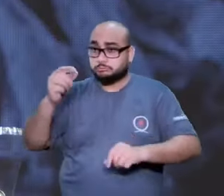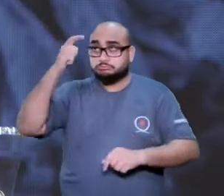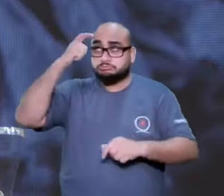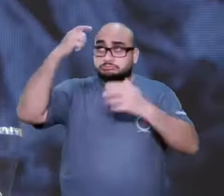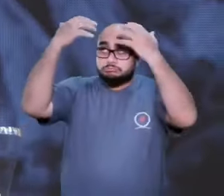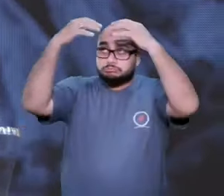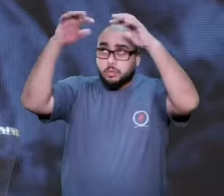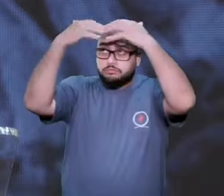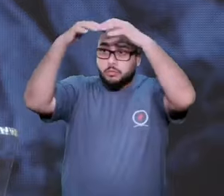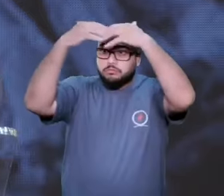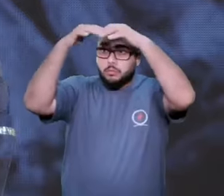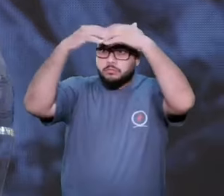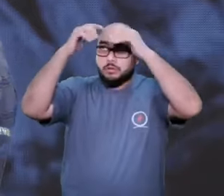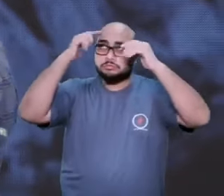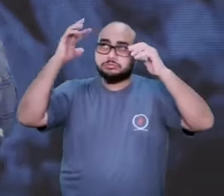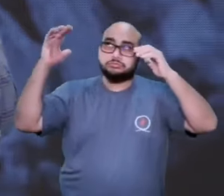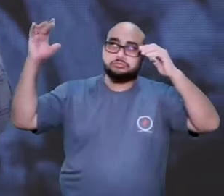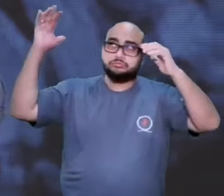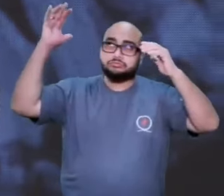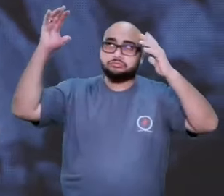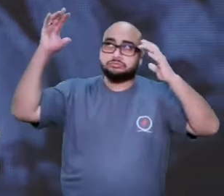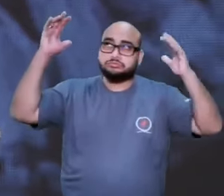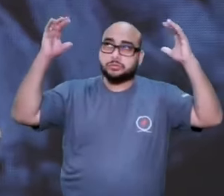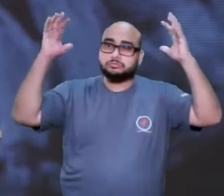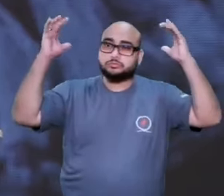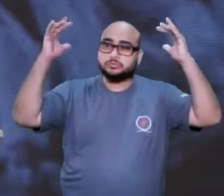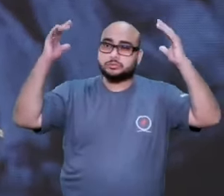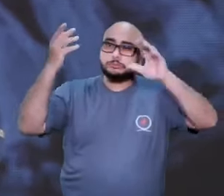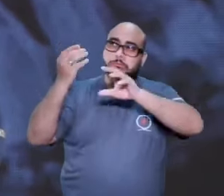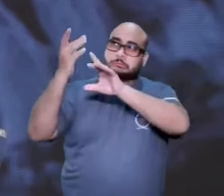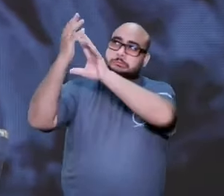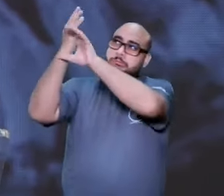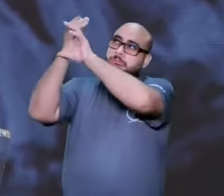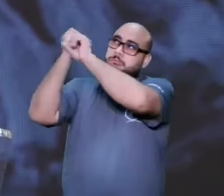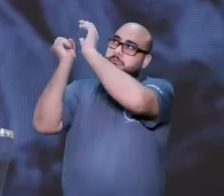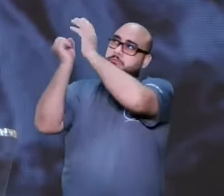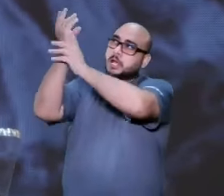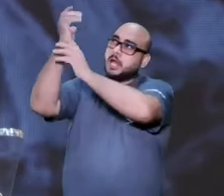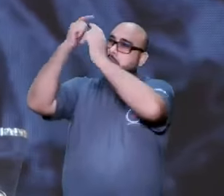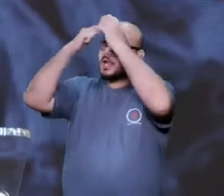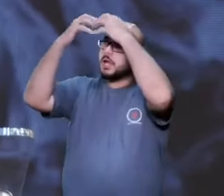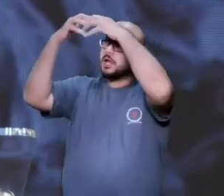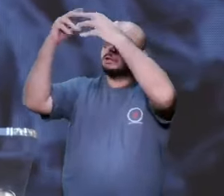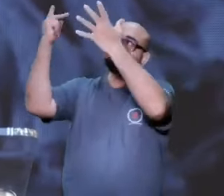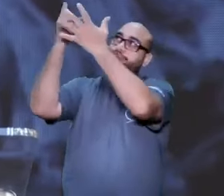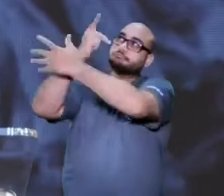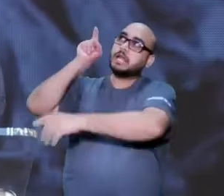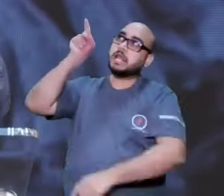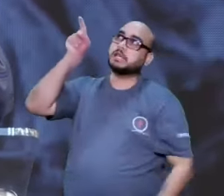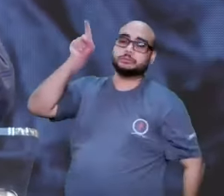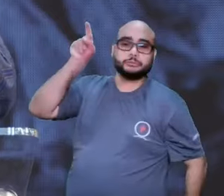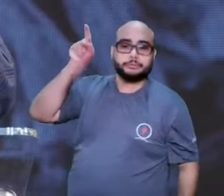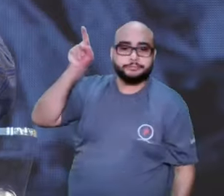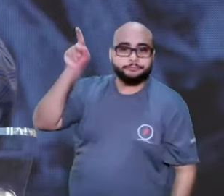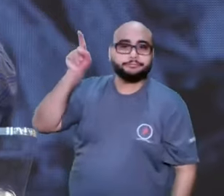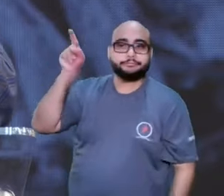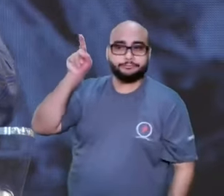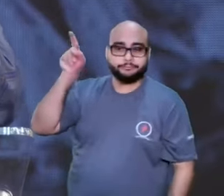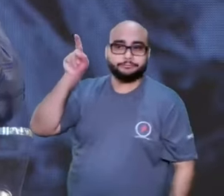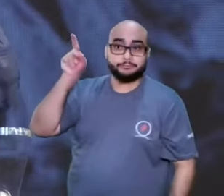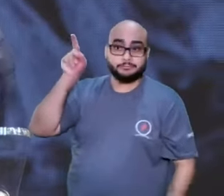coração seus sentimentos emoções ainda estão presas Ao seu passado aos seus